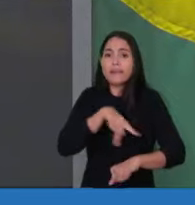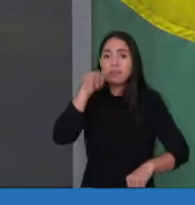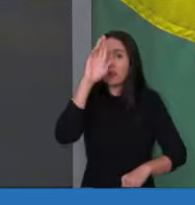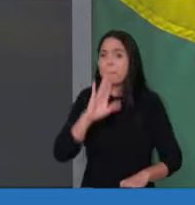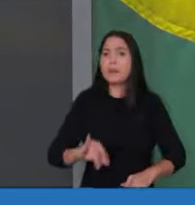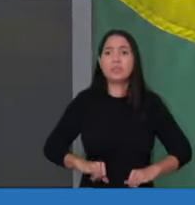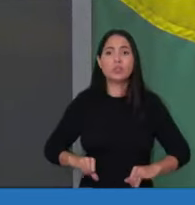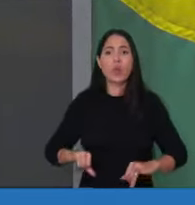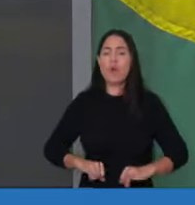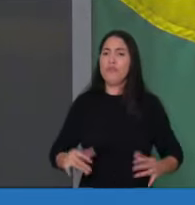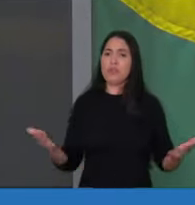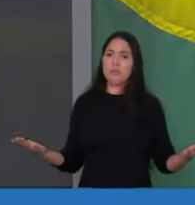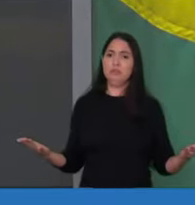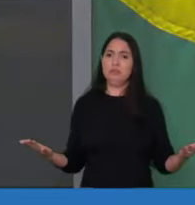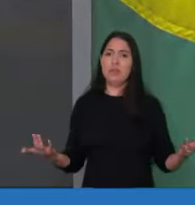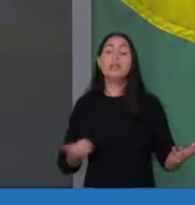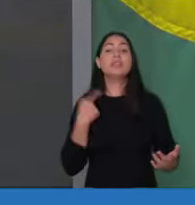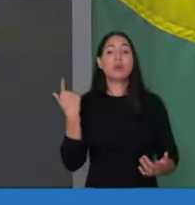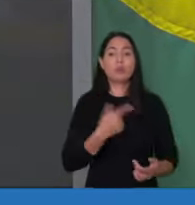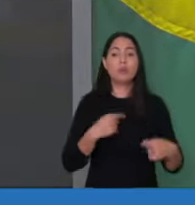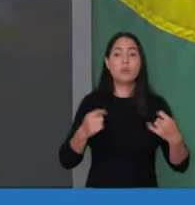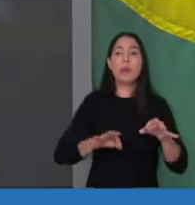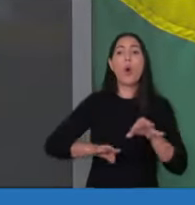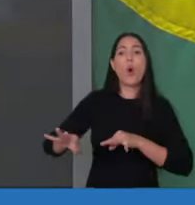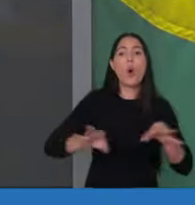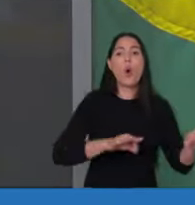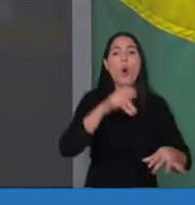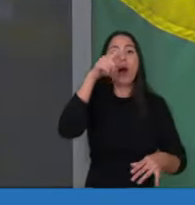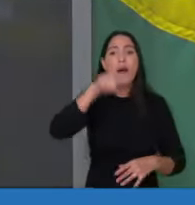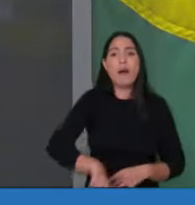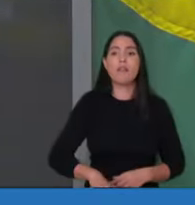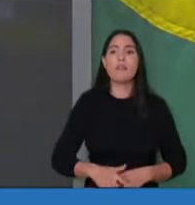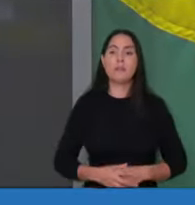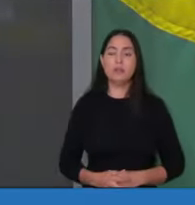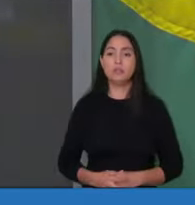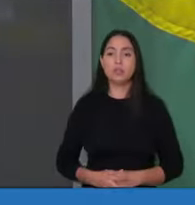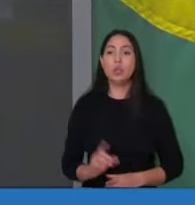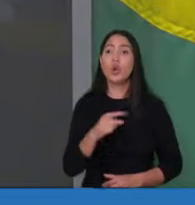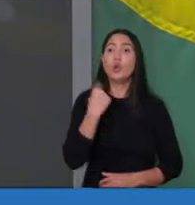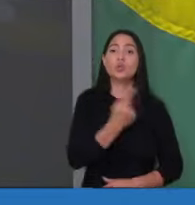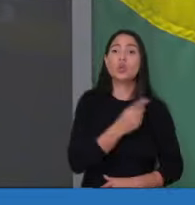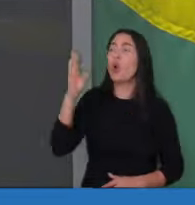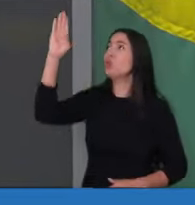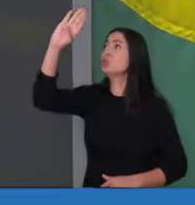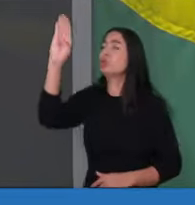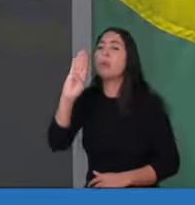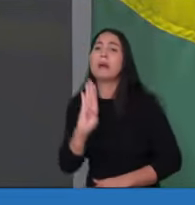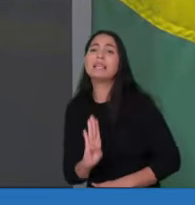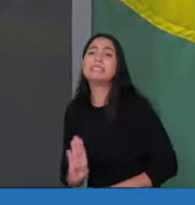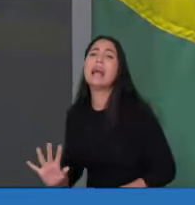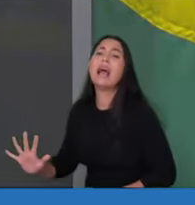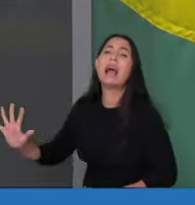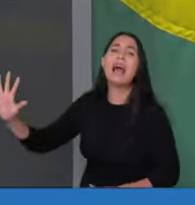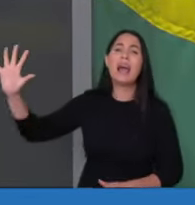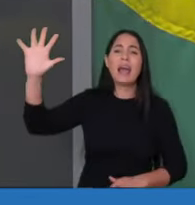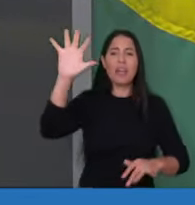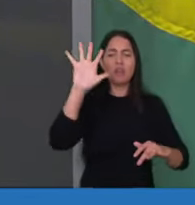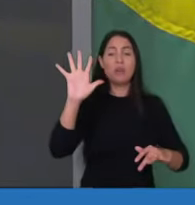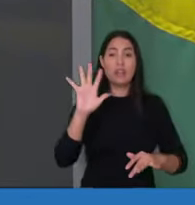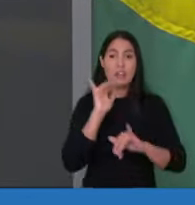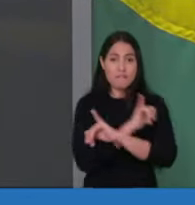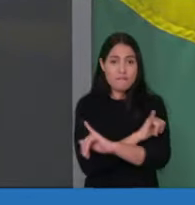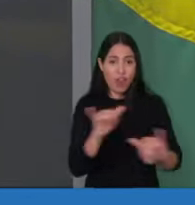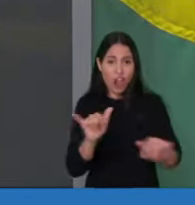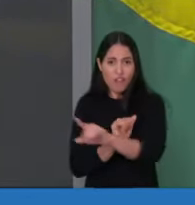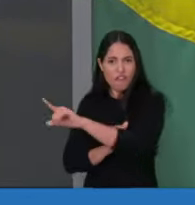É reorganizar, é refundar o Brasil, é dizer para esses criminosos